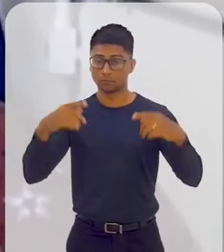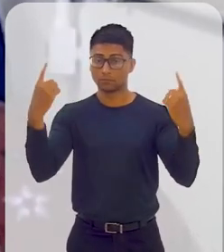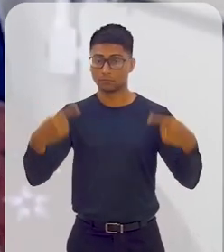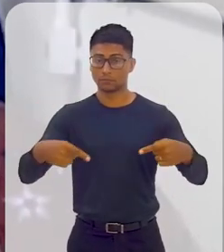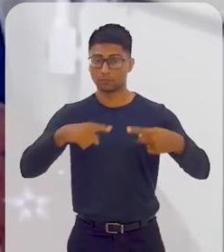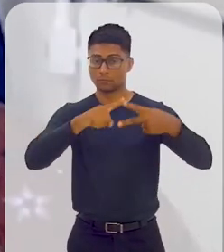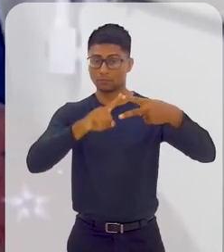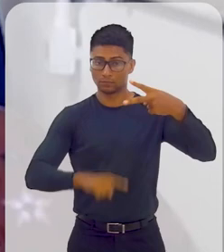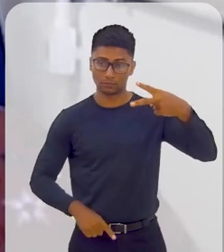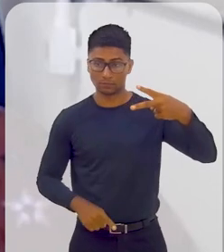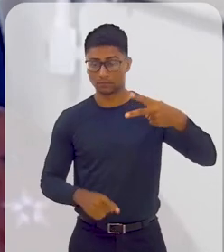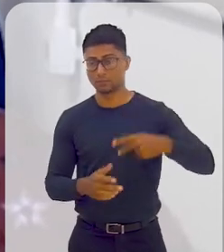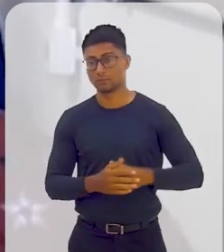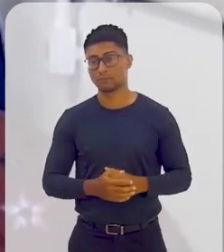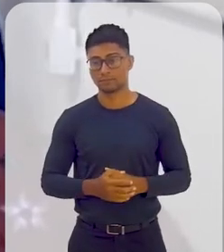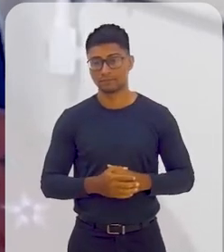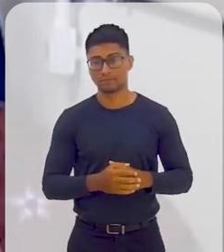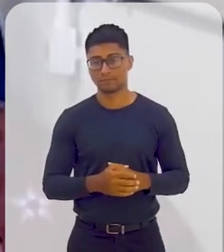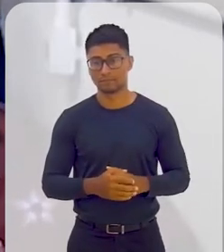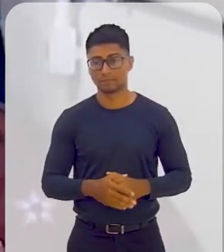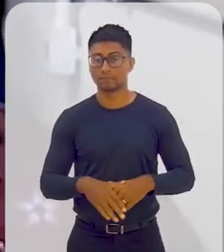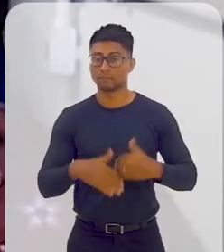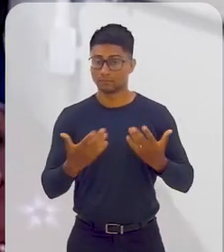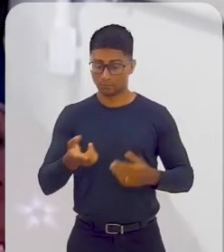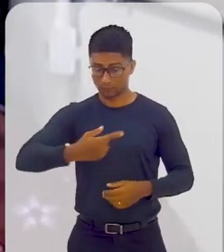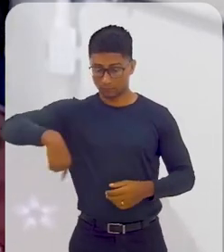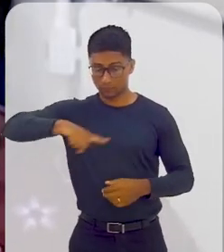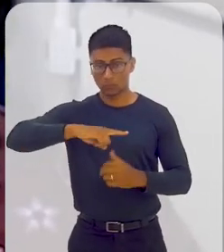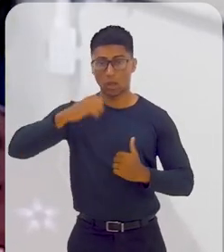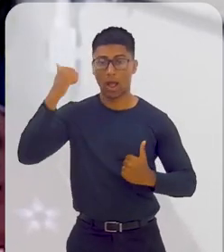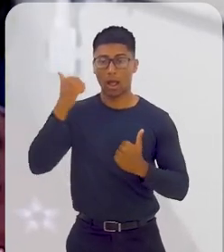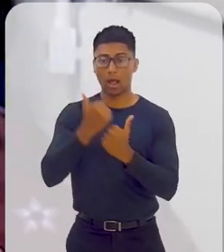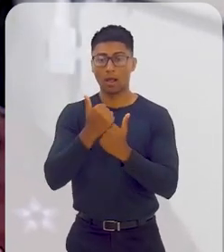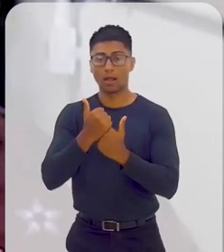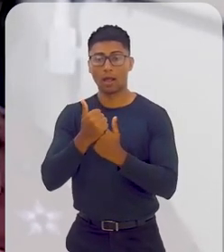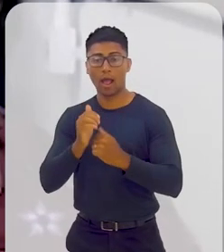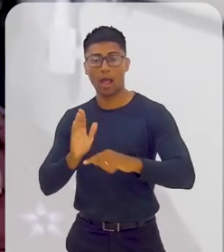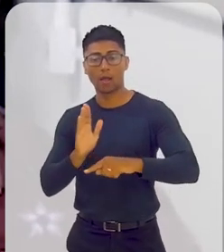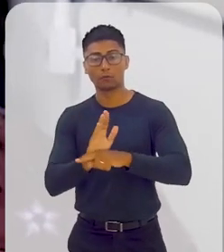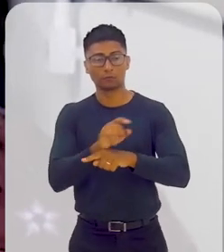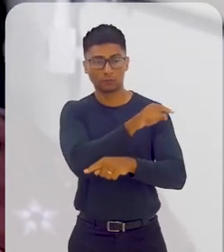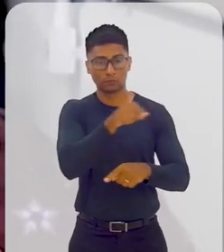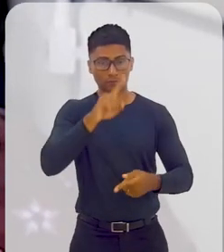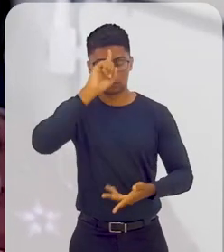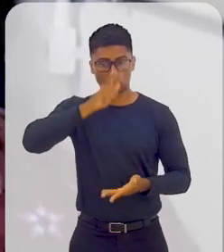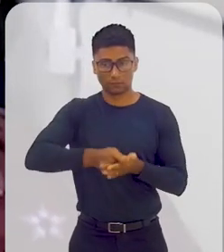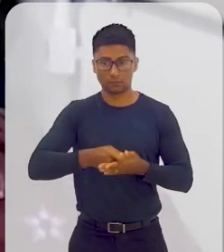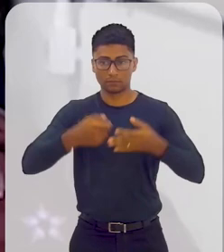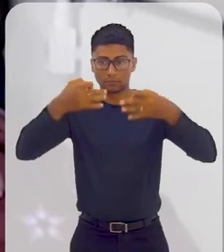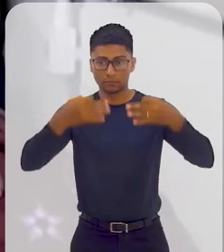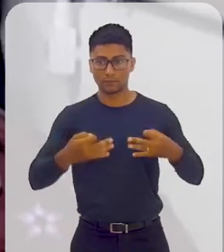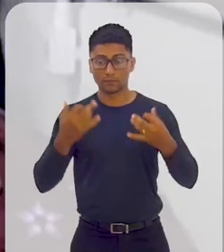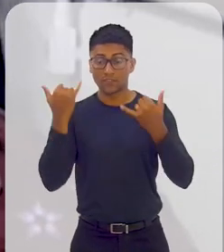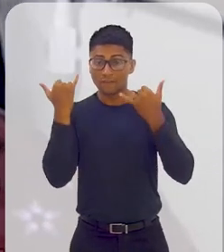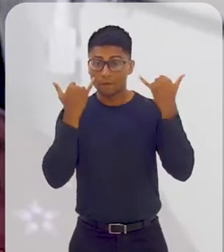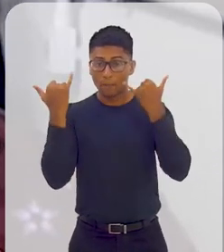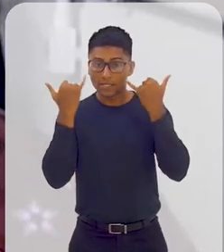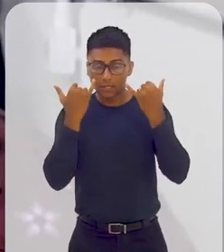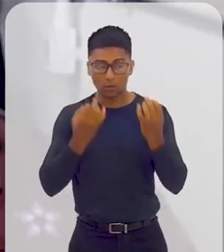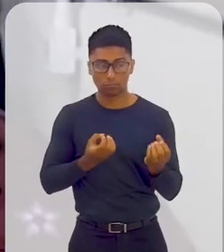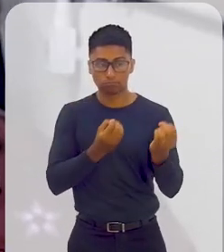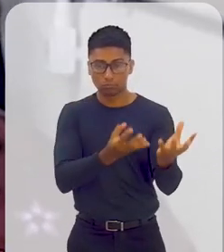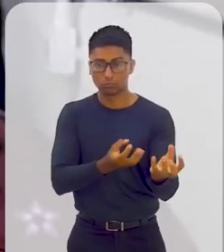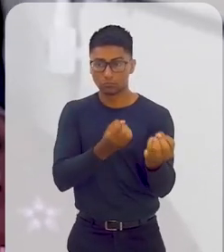são dois grandes desafios, para isso a interação, auxiliando, subsidiando tomadas de decisão, gerando informação de qualidade e